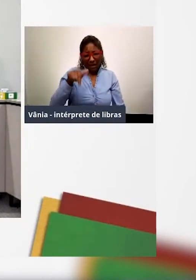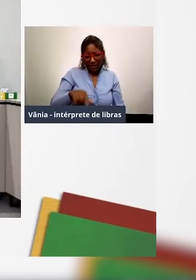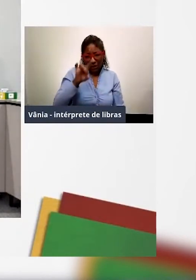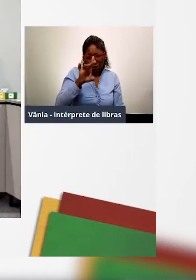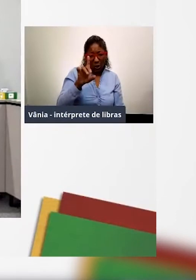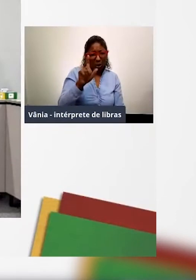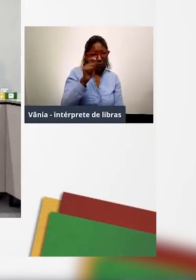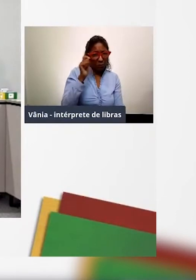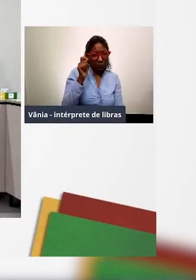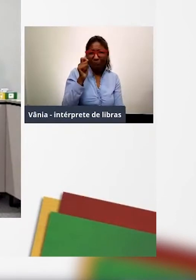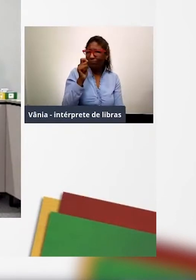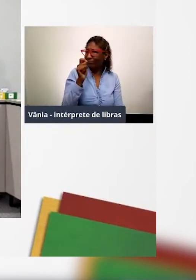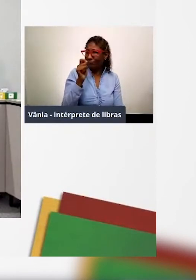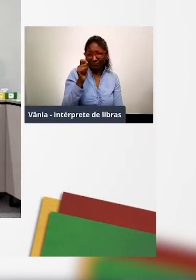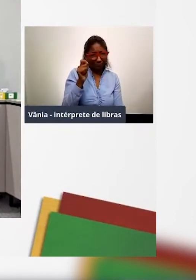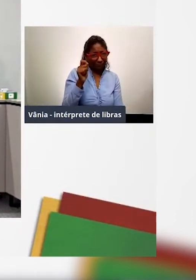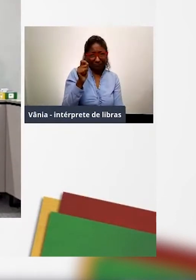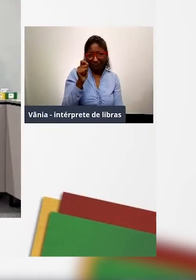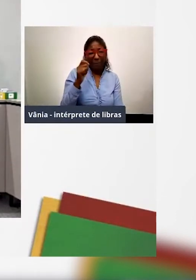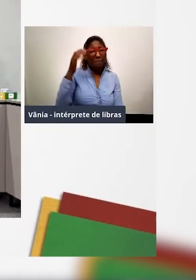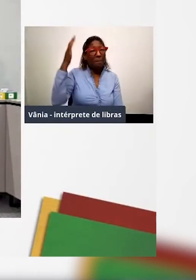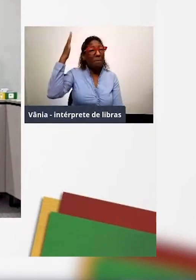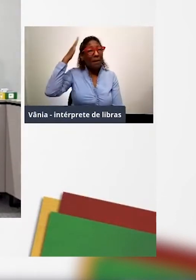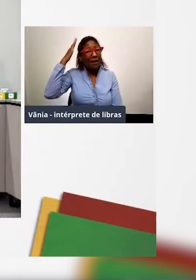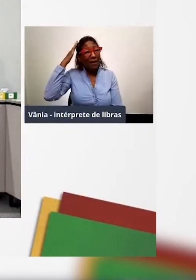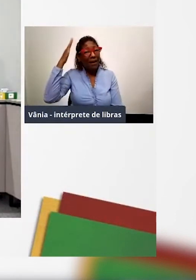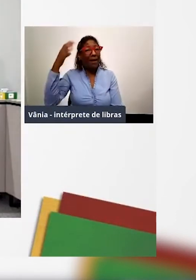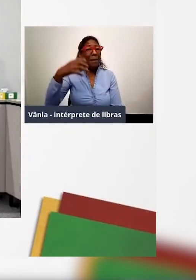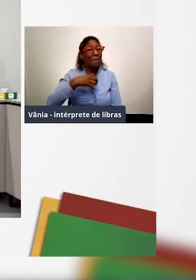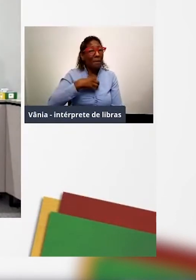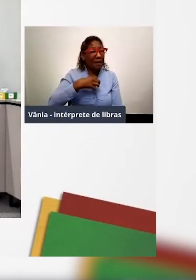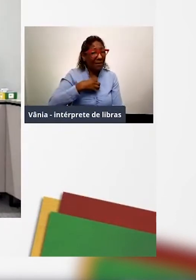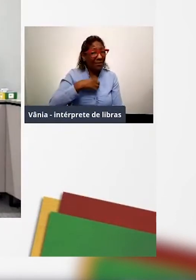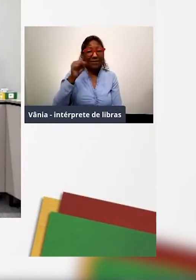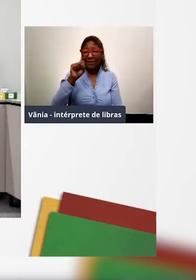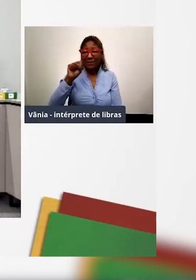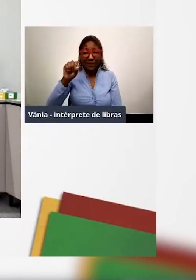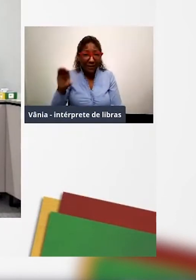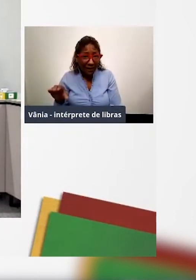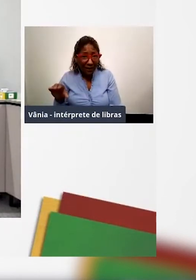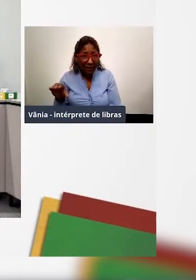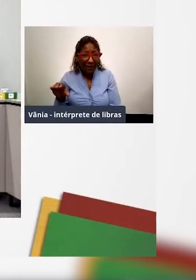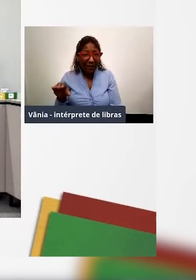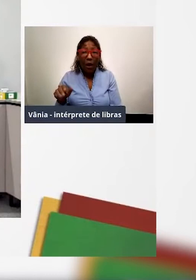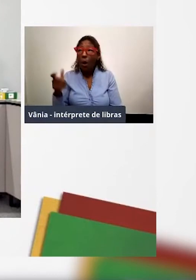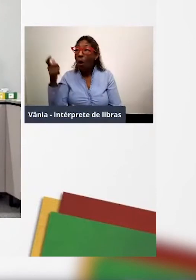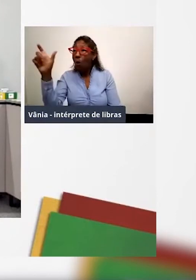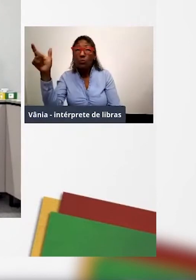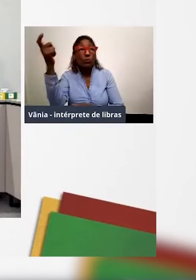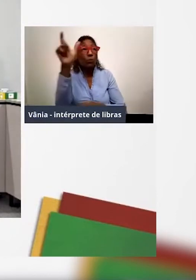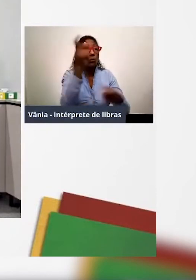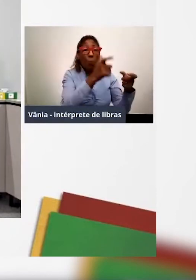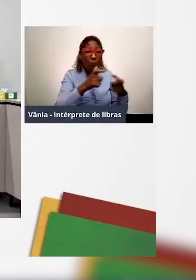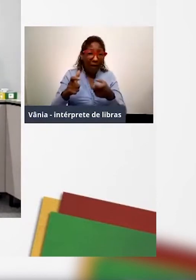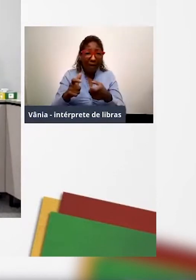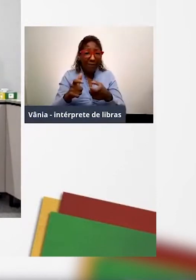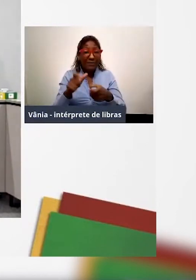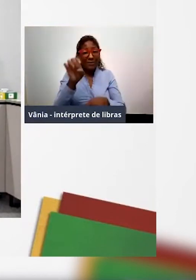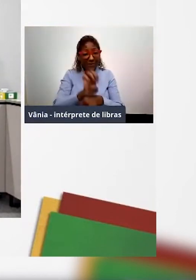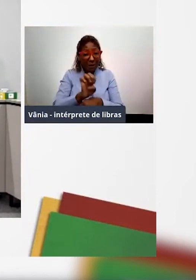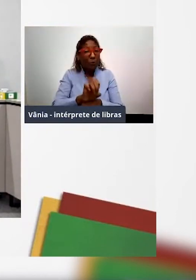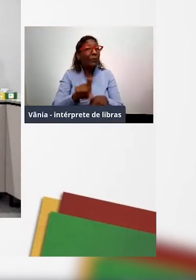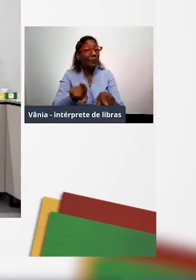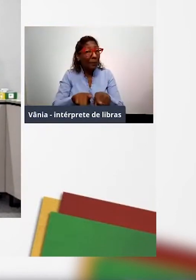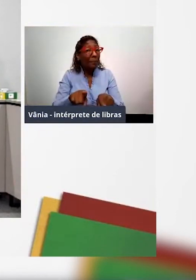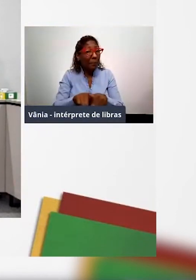Santa Catarina, Paraná, a Bahia e outros estados também estão anunciando medidas mais graves